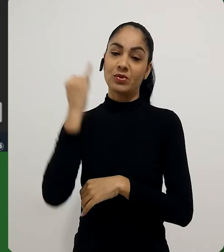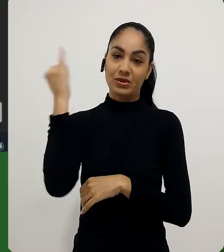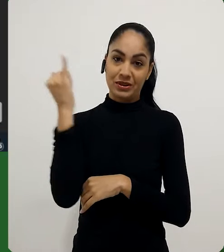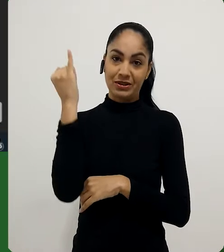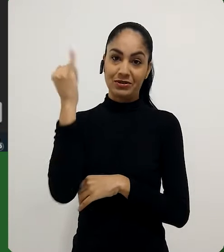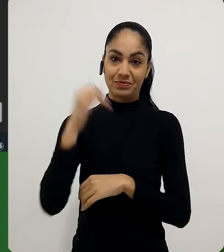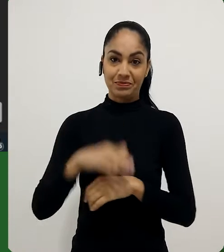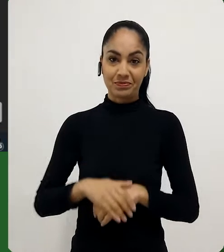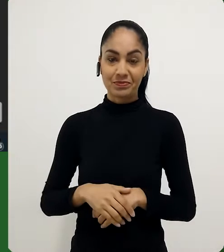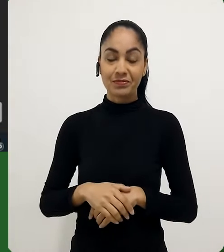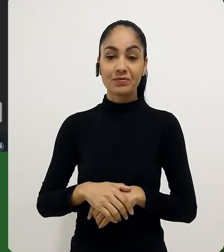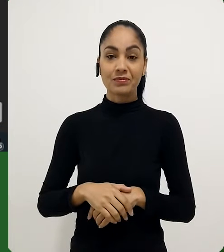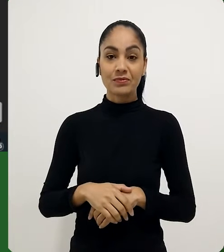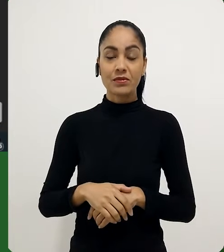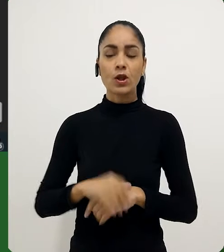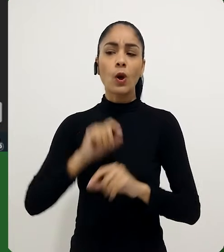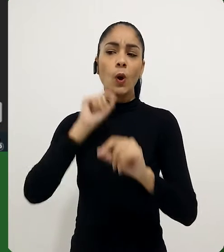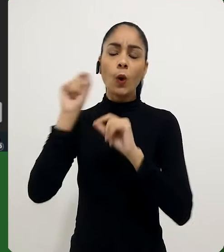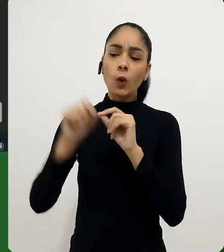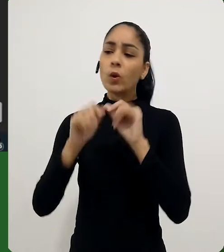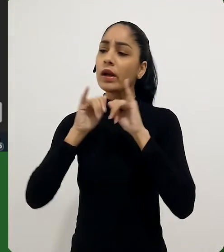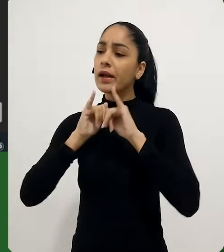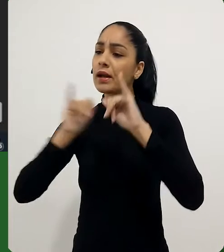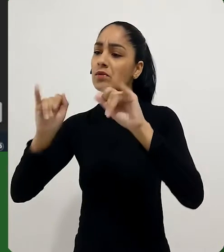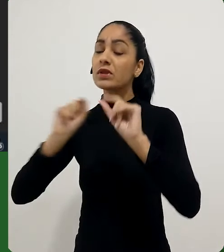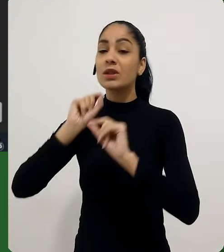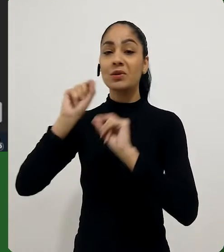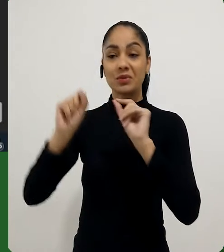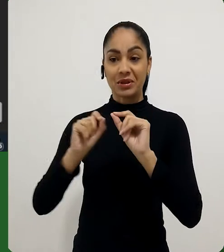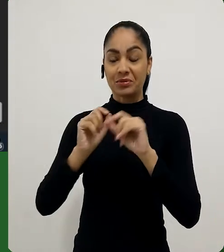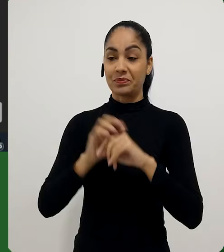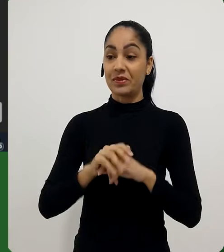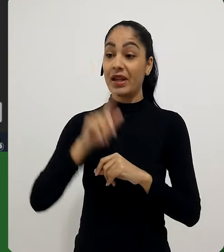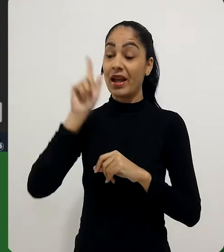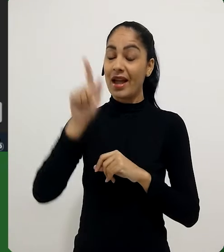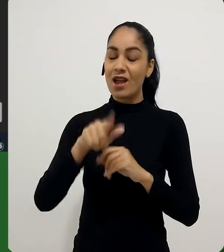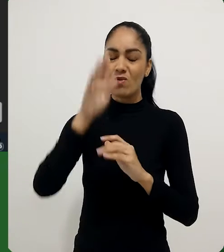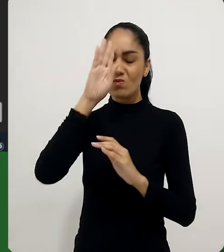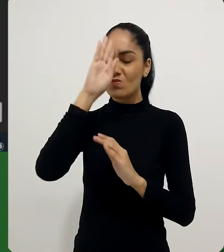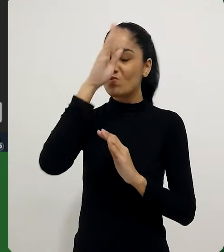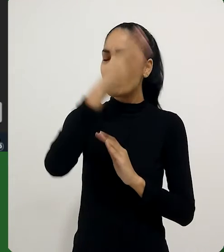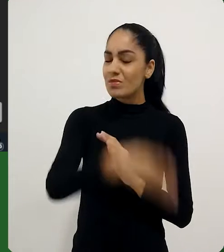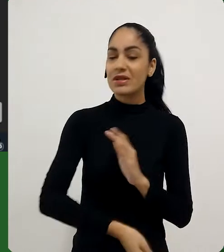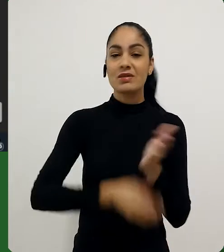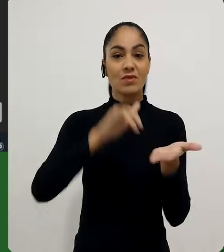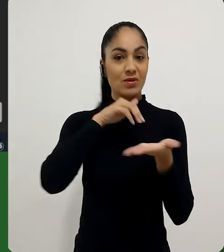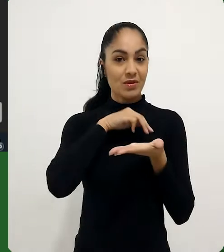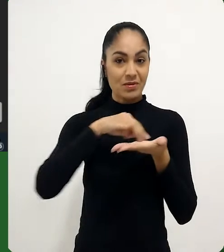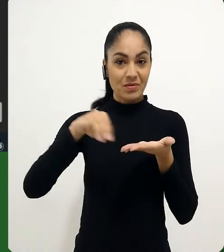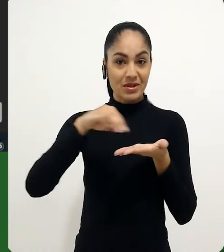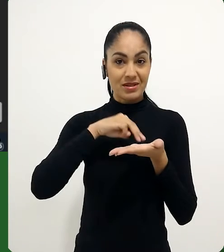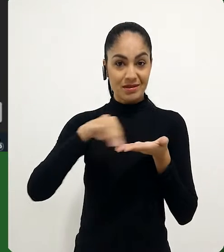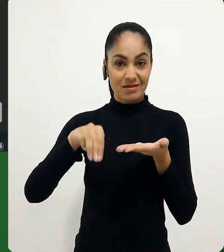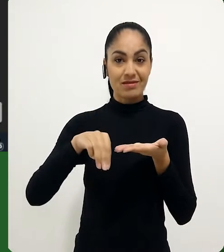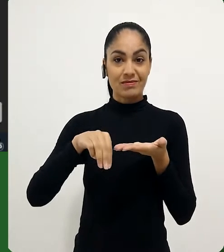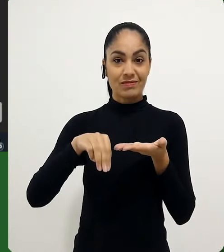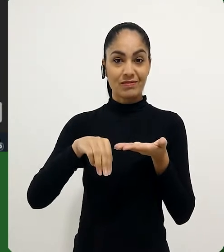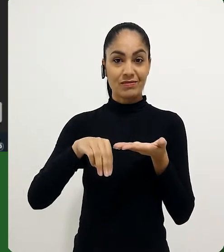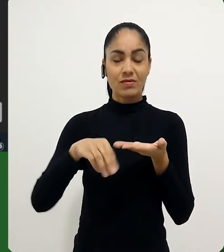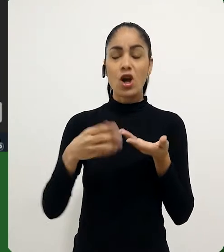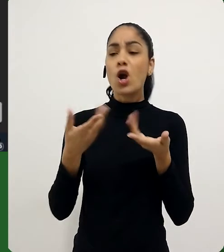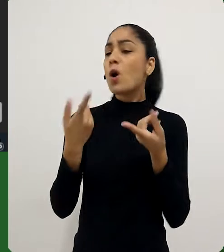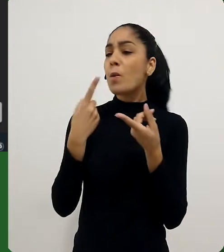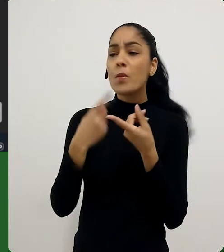transmitir e quais informações são relevantes. Então, o que vai comunicar é a essência